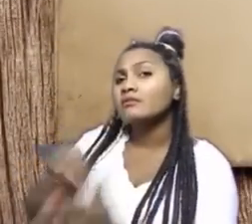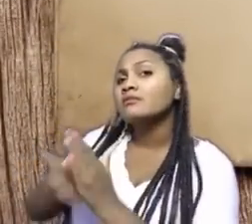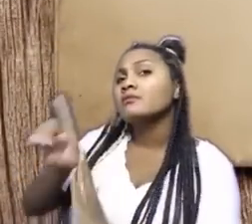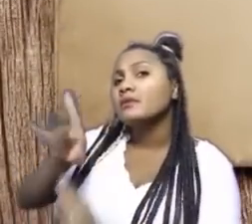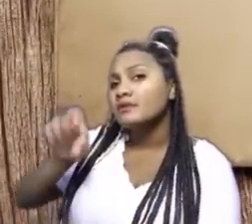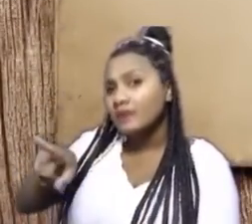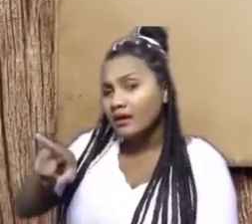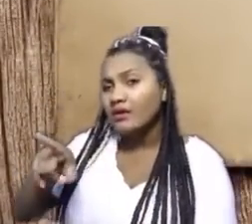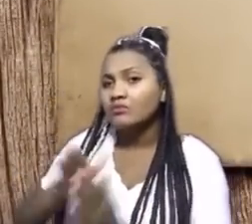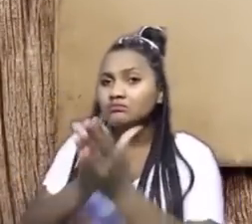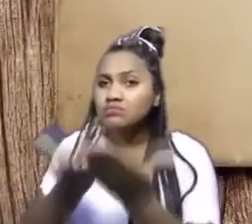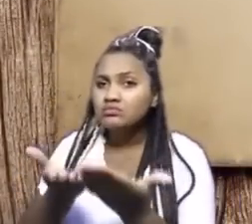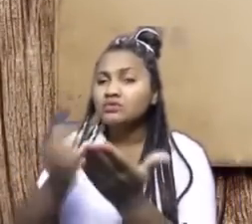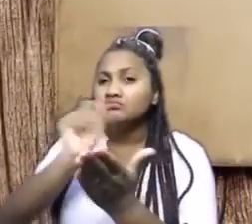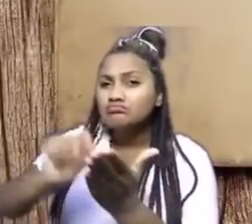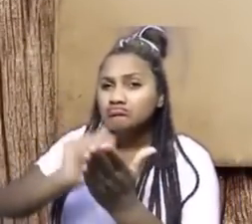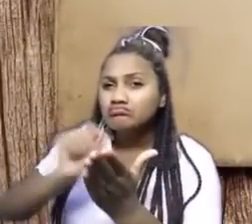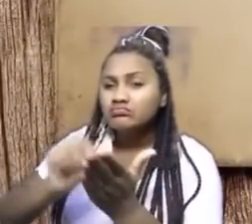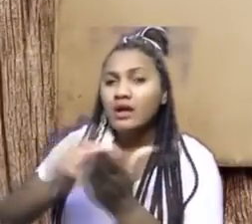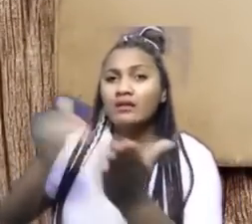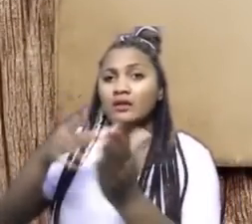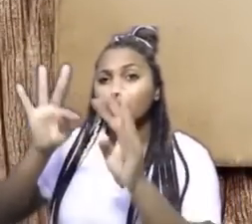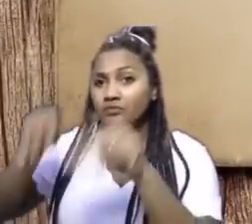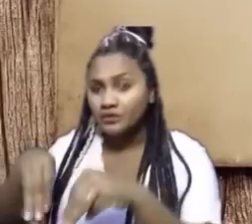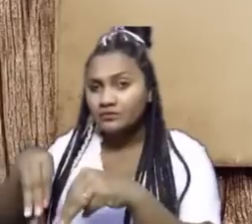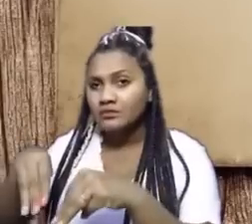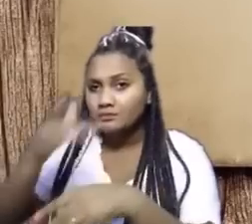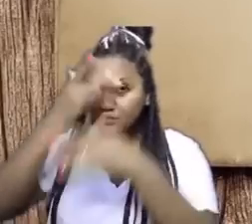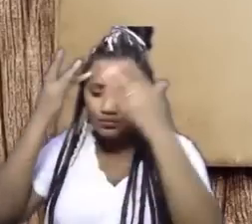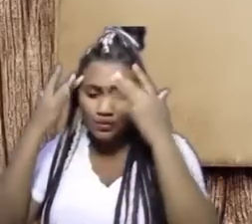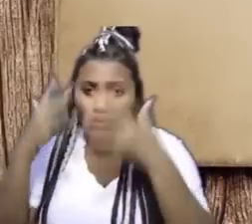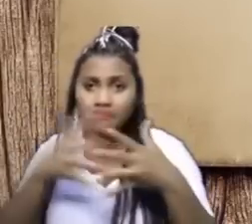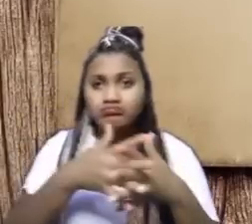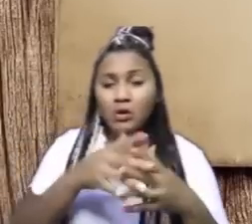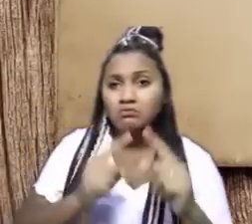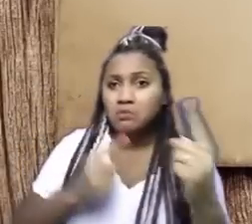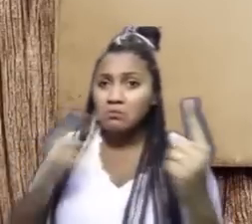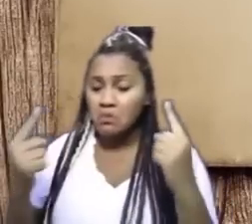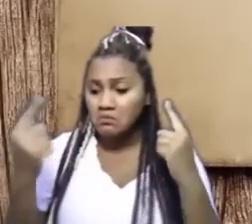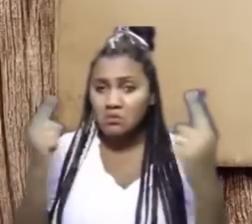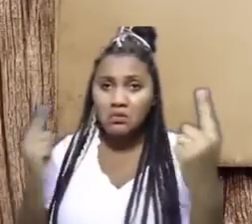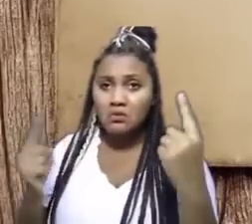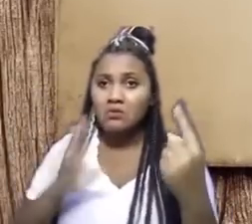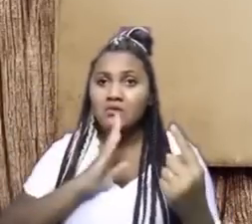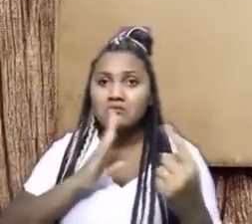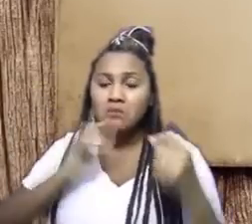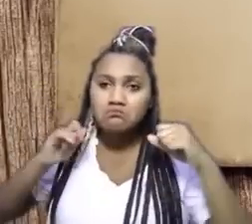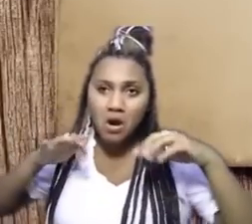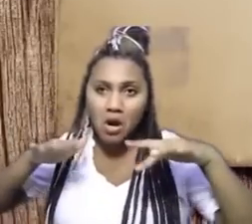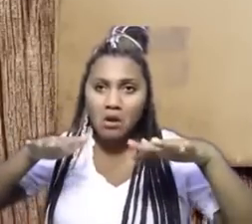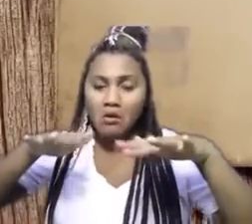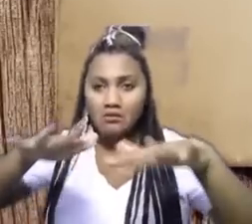e sela este livro. Até o fim do tempo, muitos correrão de uma parte para outra, e o conhecimento se